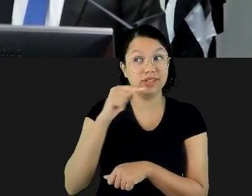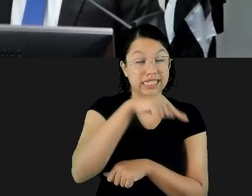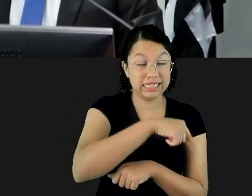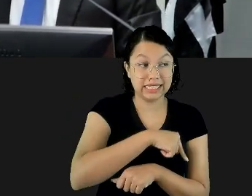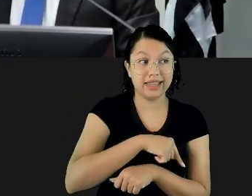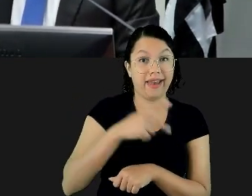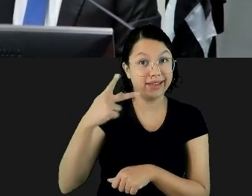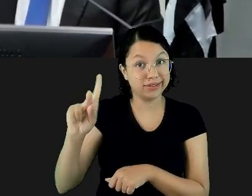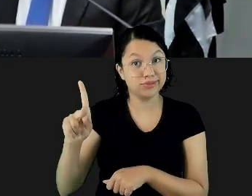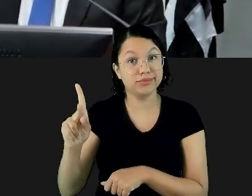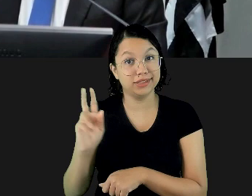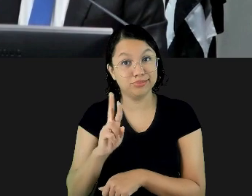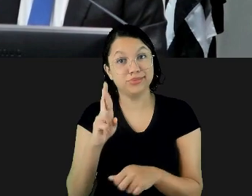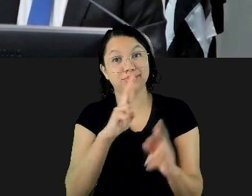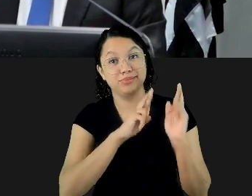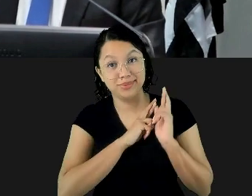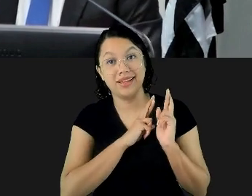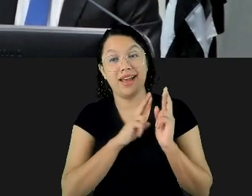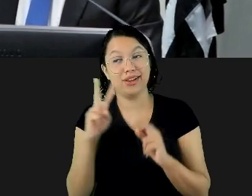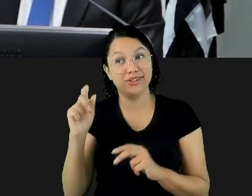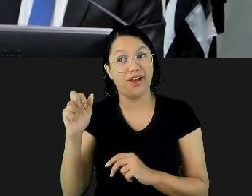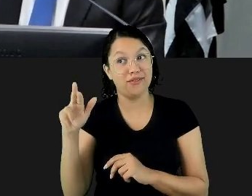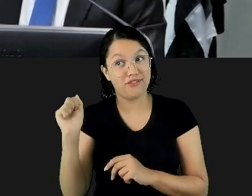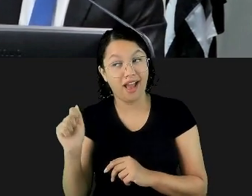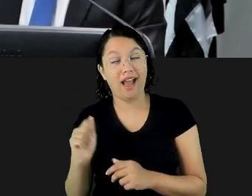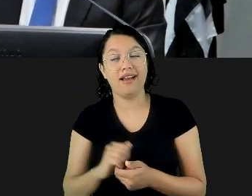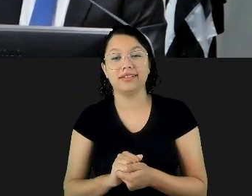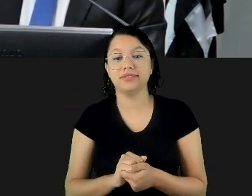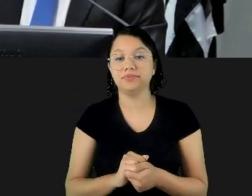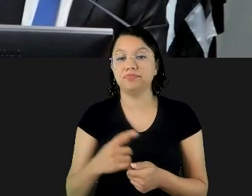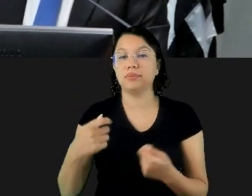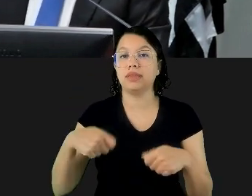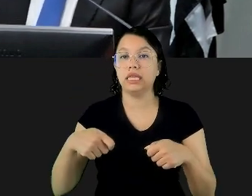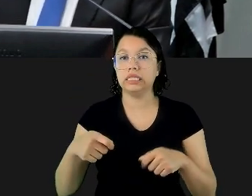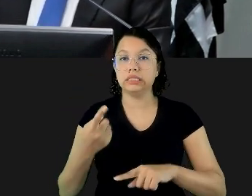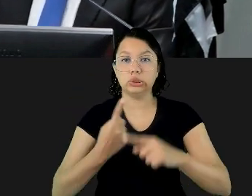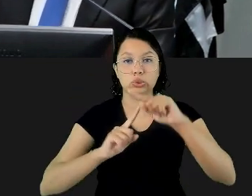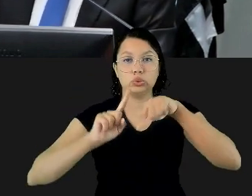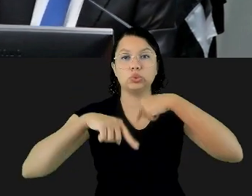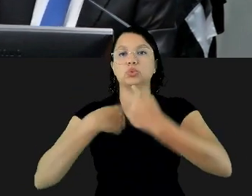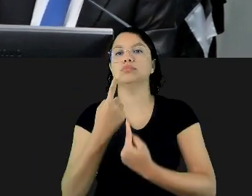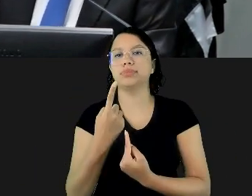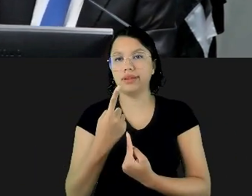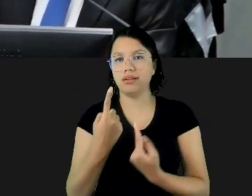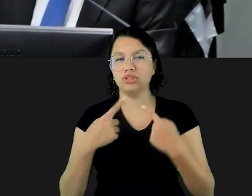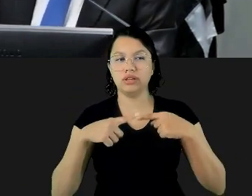Quase pronta, a rota bioceânica terá que superar desafios e provar viabilidade.